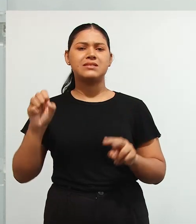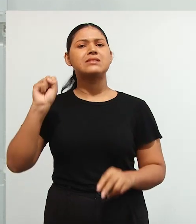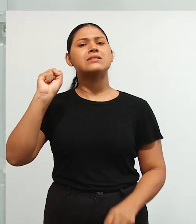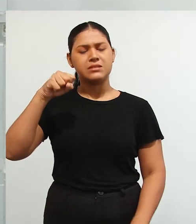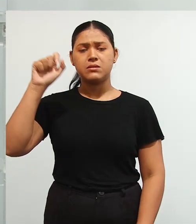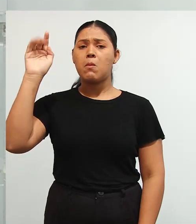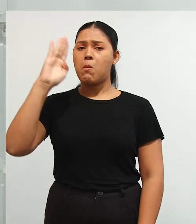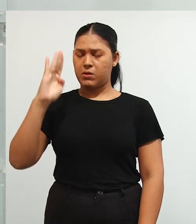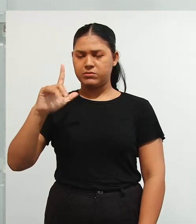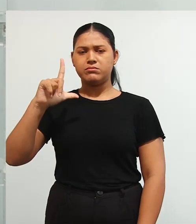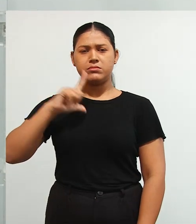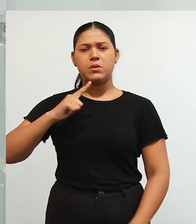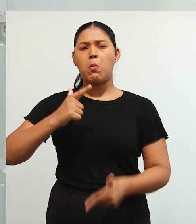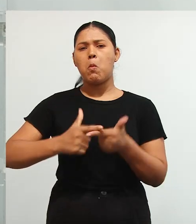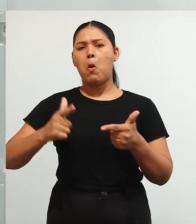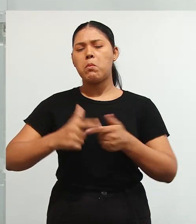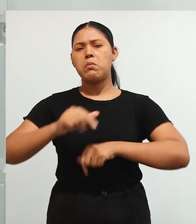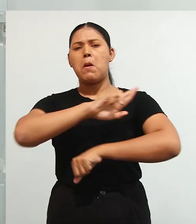uma democracia racial.